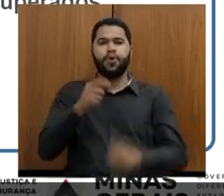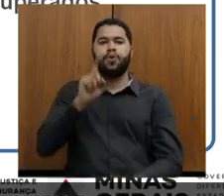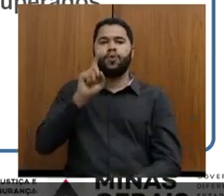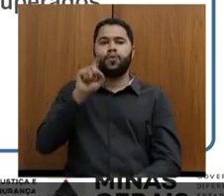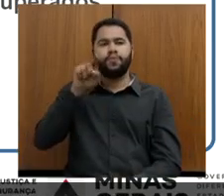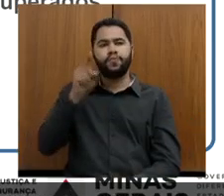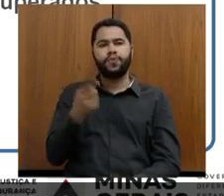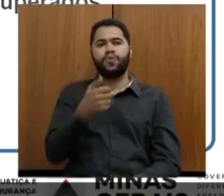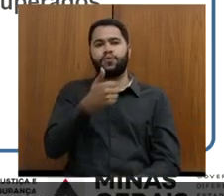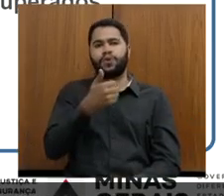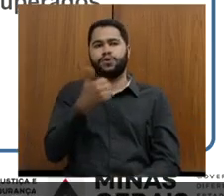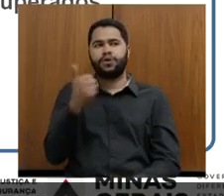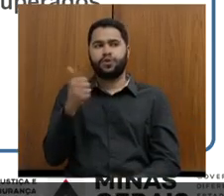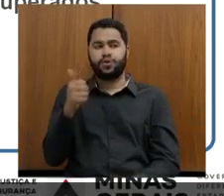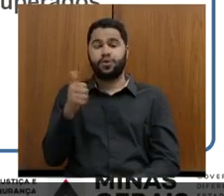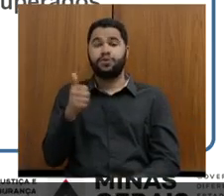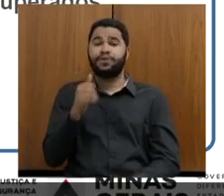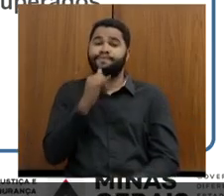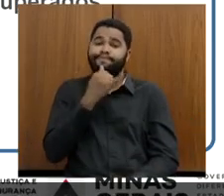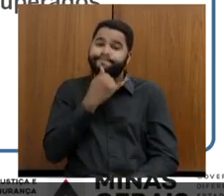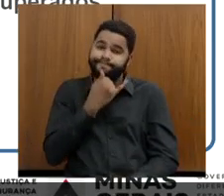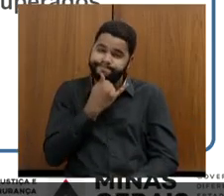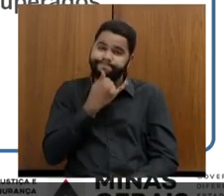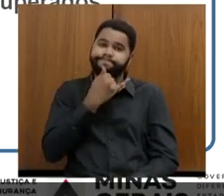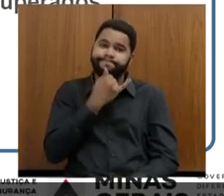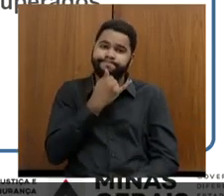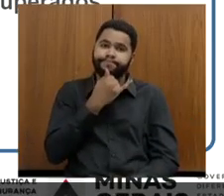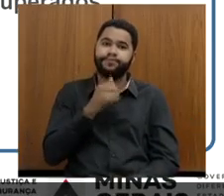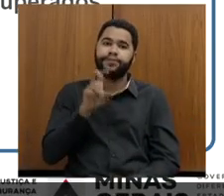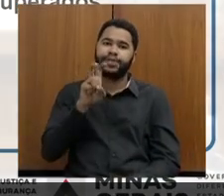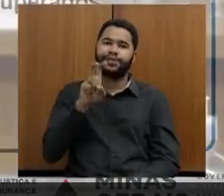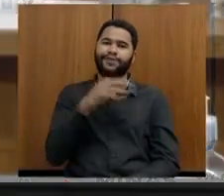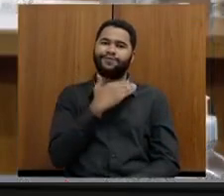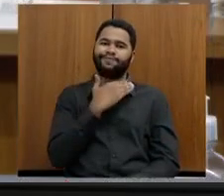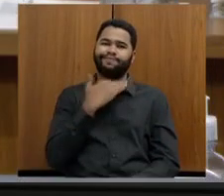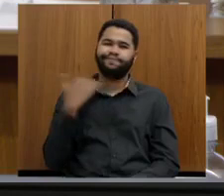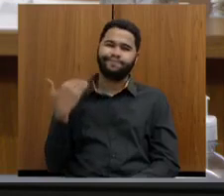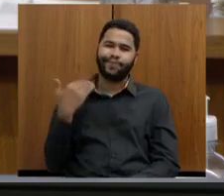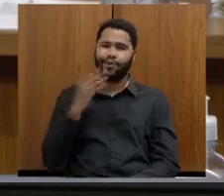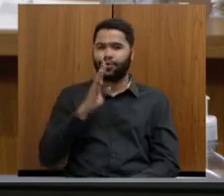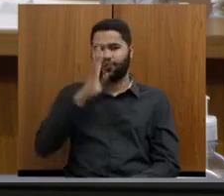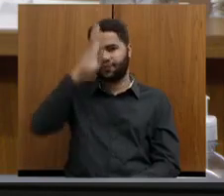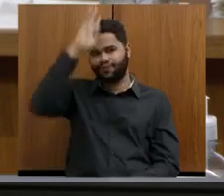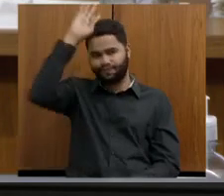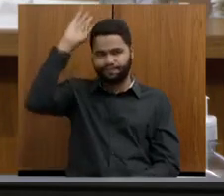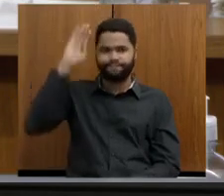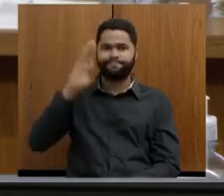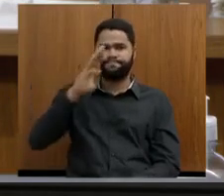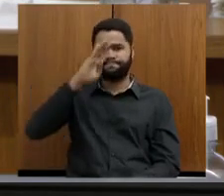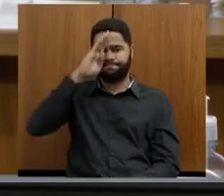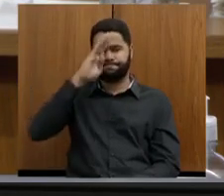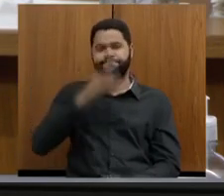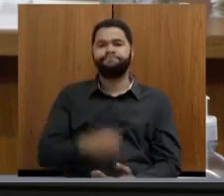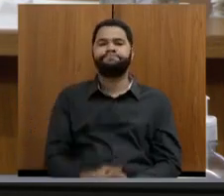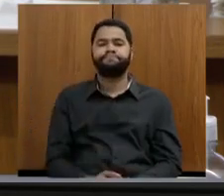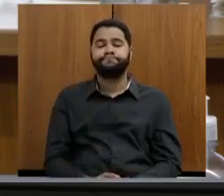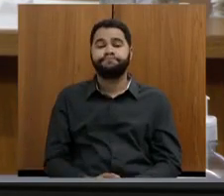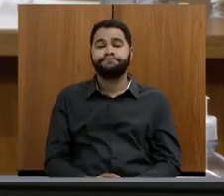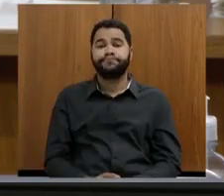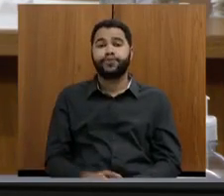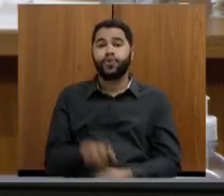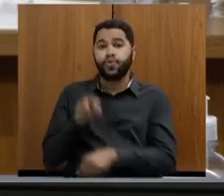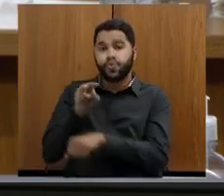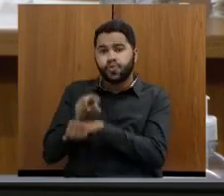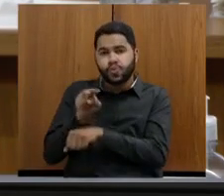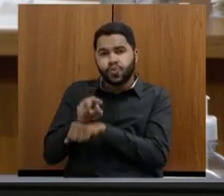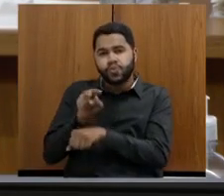1411 e infelizmente apresentamos cinco óbitos de Bombeiros da ativa o